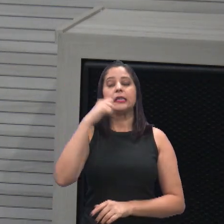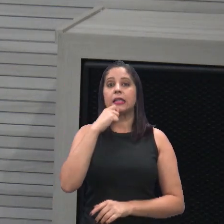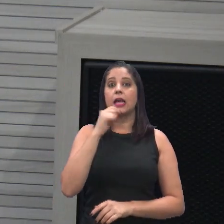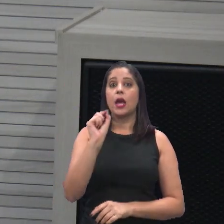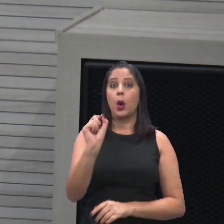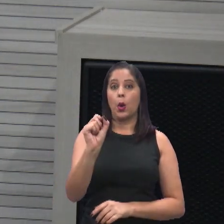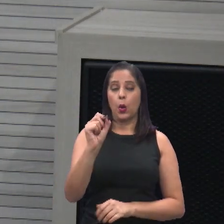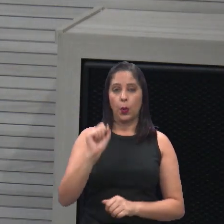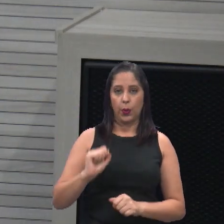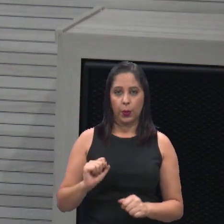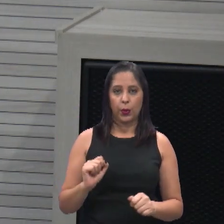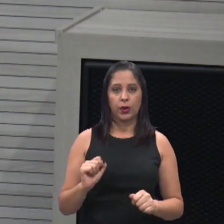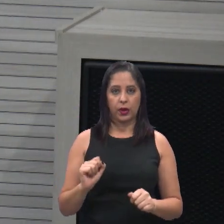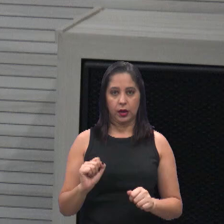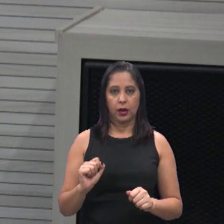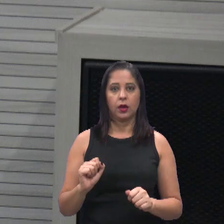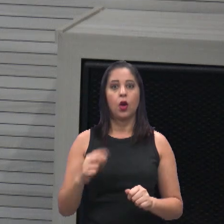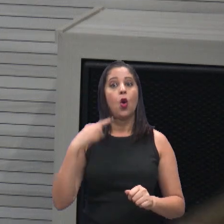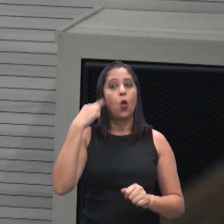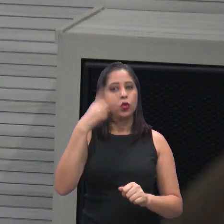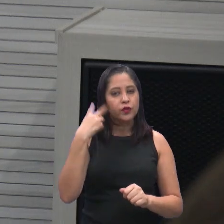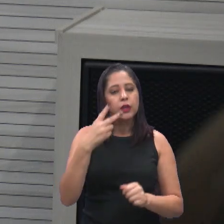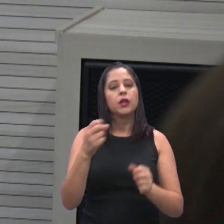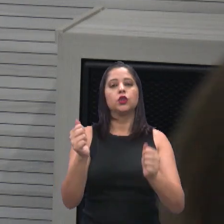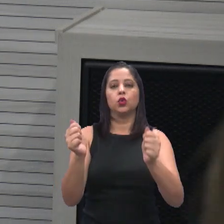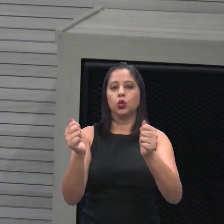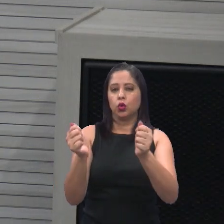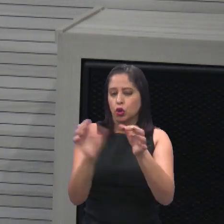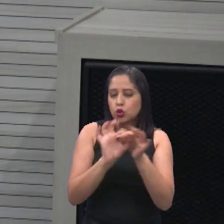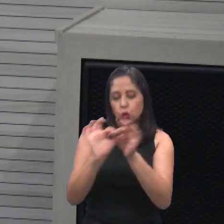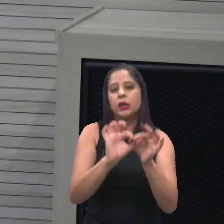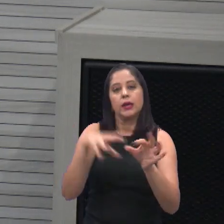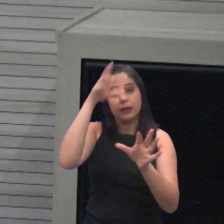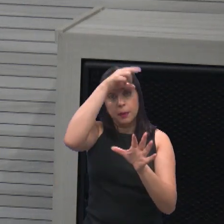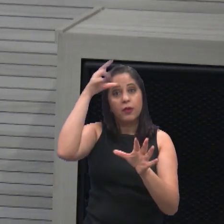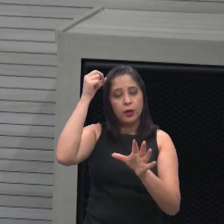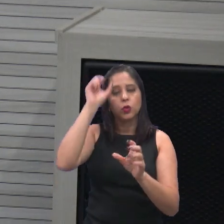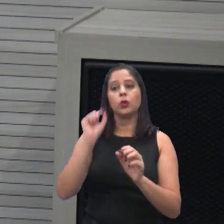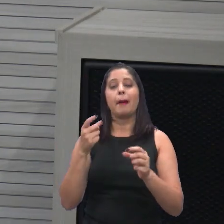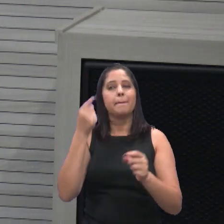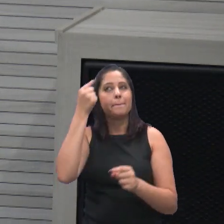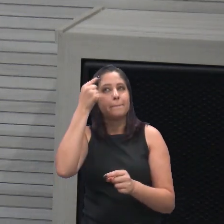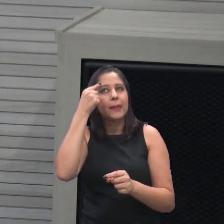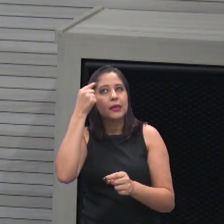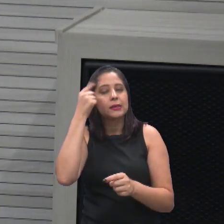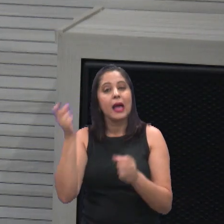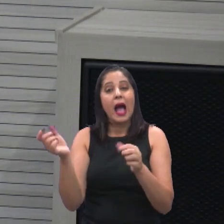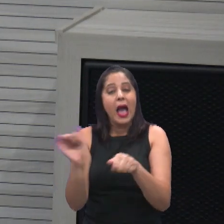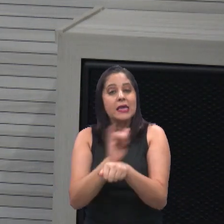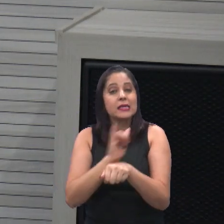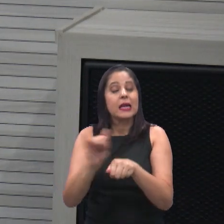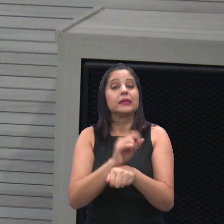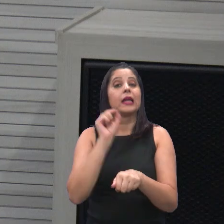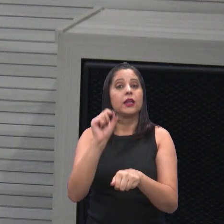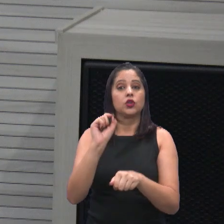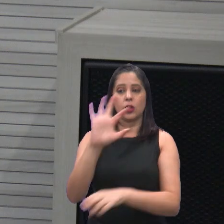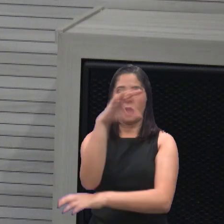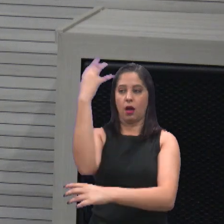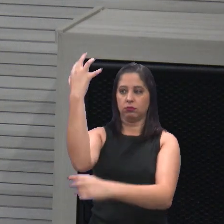aqui, os vereadores, junto com o executivo para a mudança do Código Arbóreo, é que você possa fazer a remoção dessa